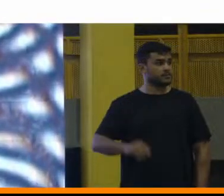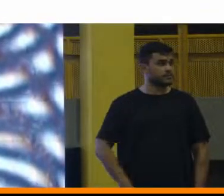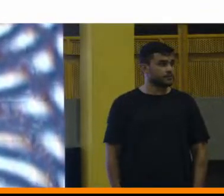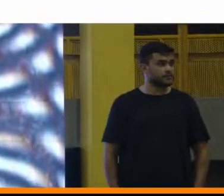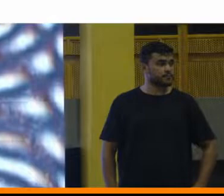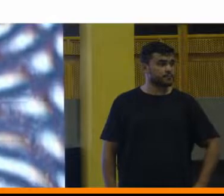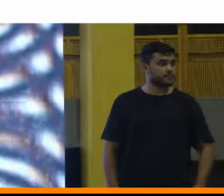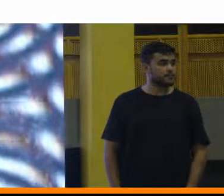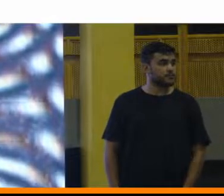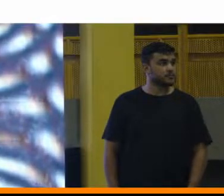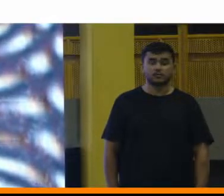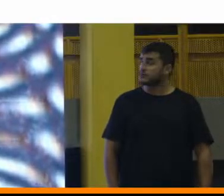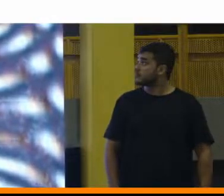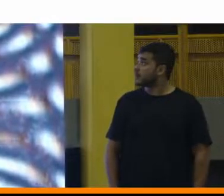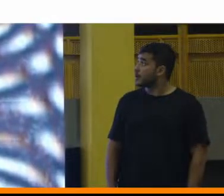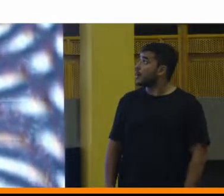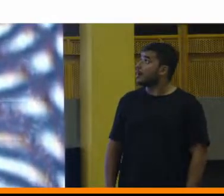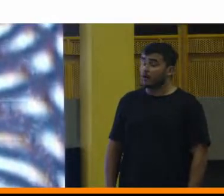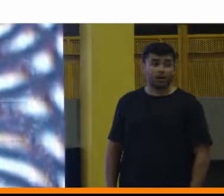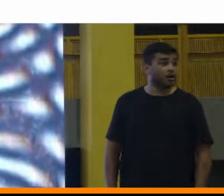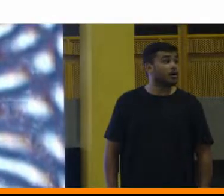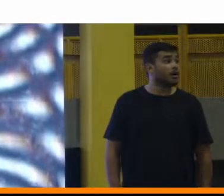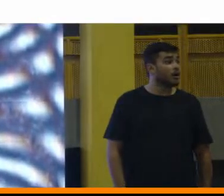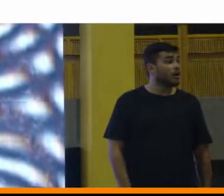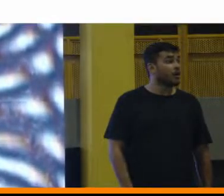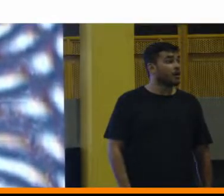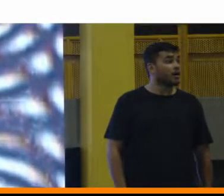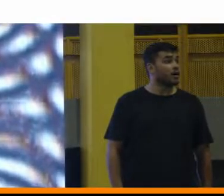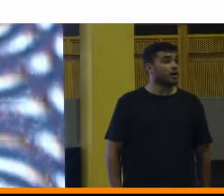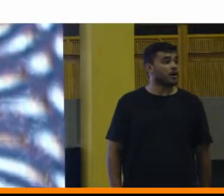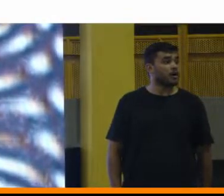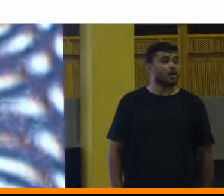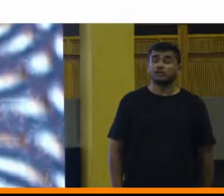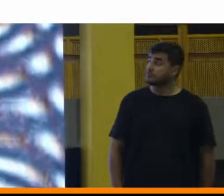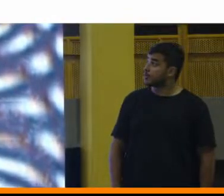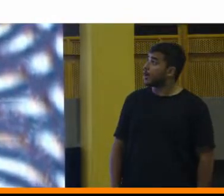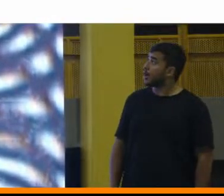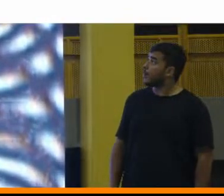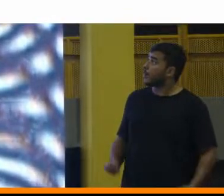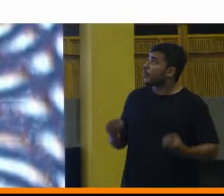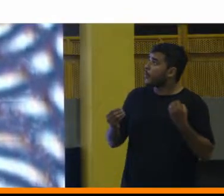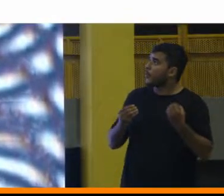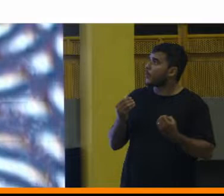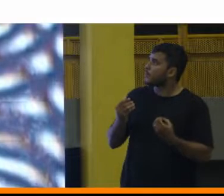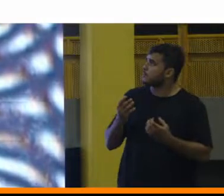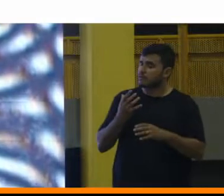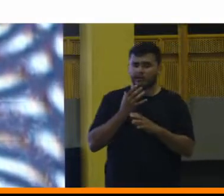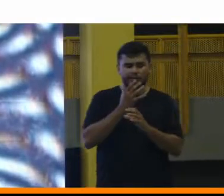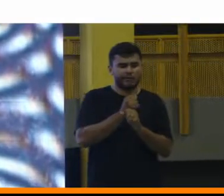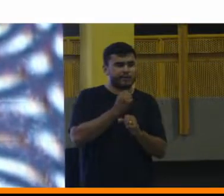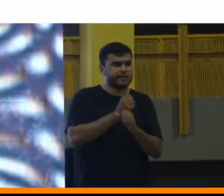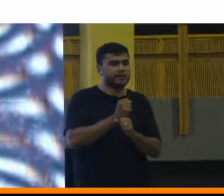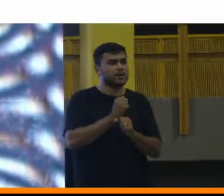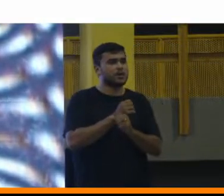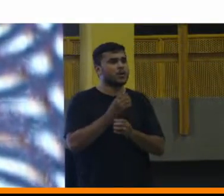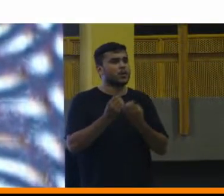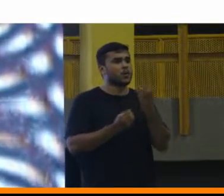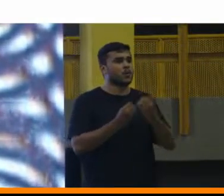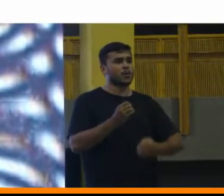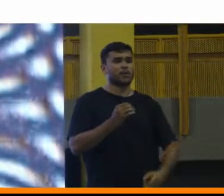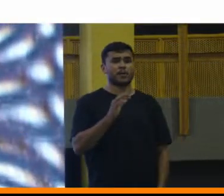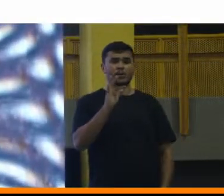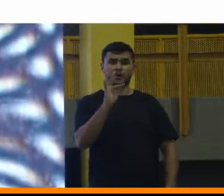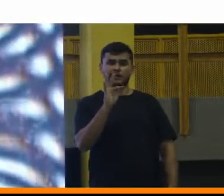Bom, não vou aqui nesse momento falar da matemática de como encontrar a força resultante.